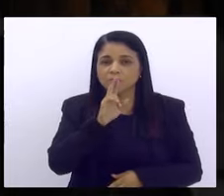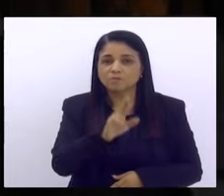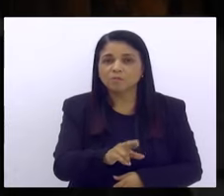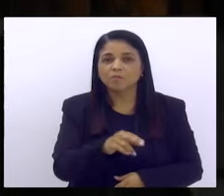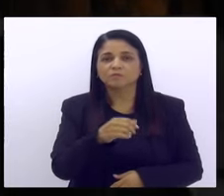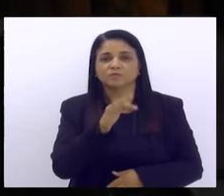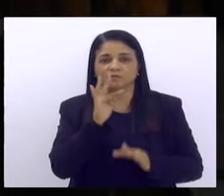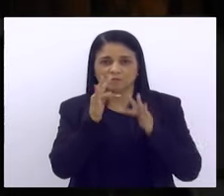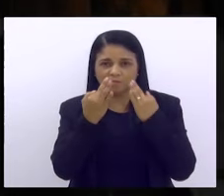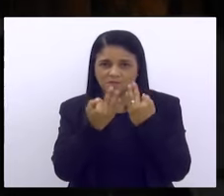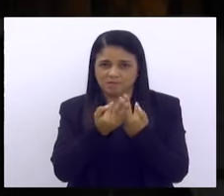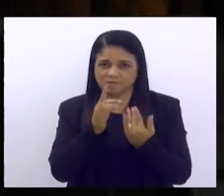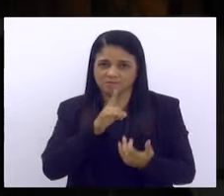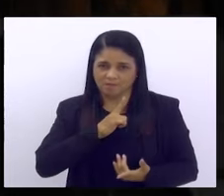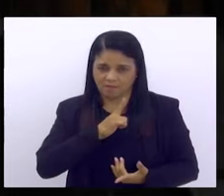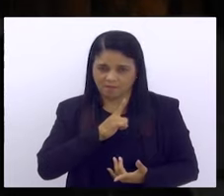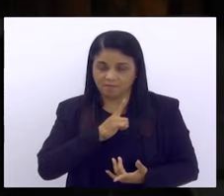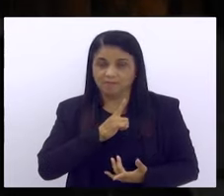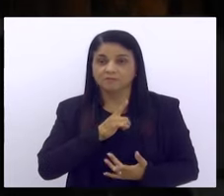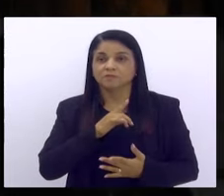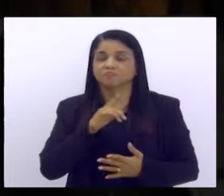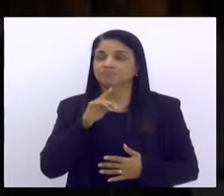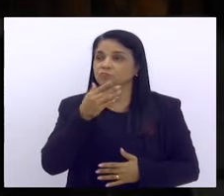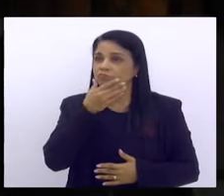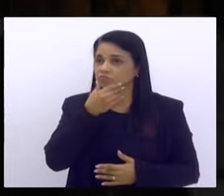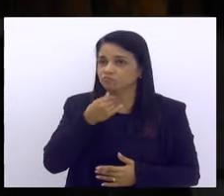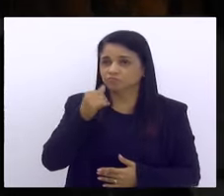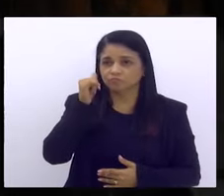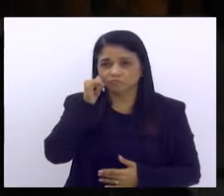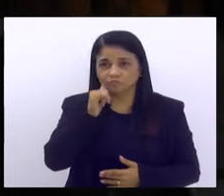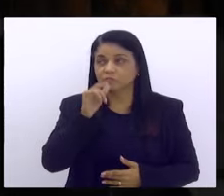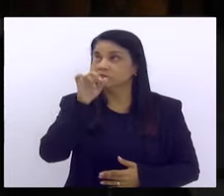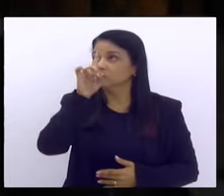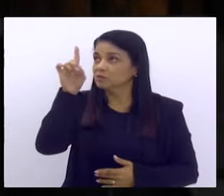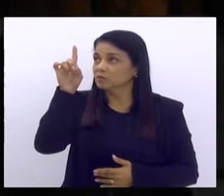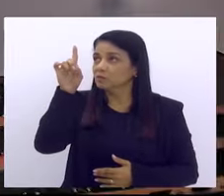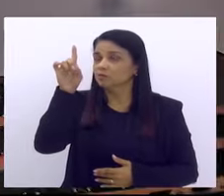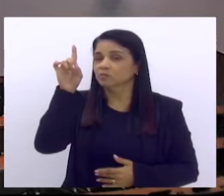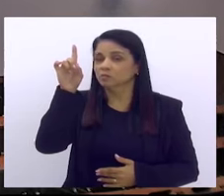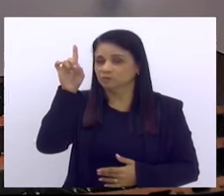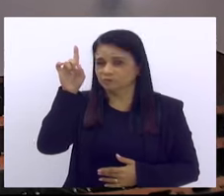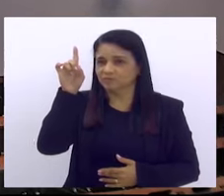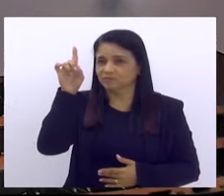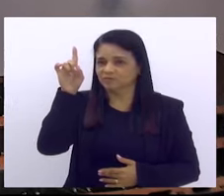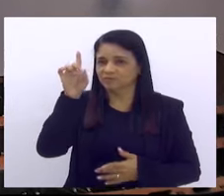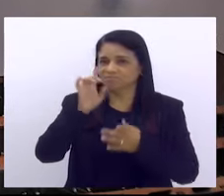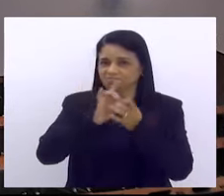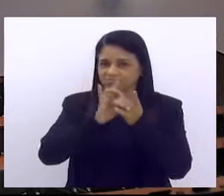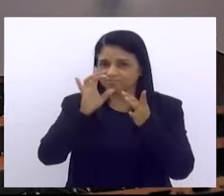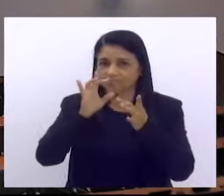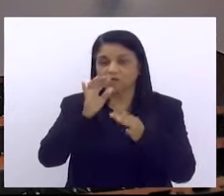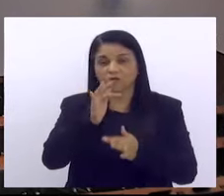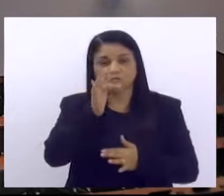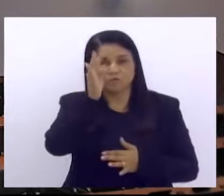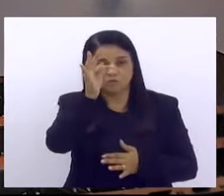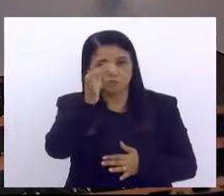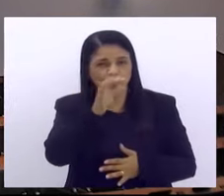famílias. Então, os senhores e senhoras, se Deus permitir, futuros policiais